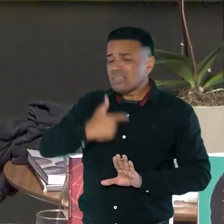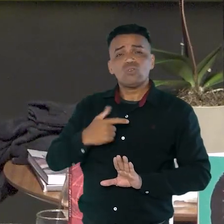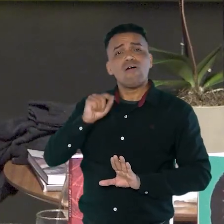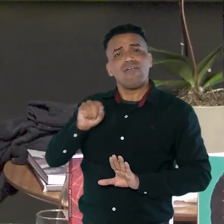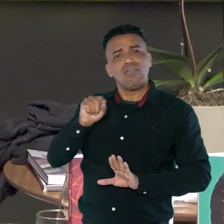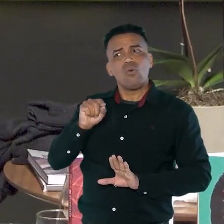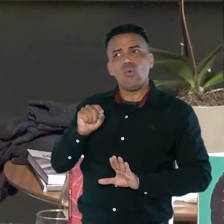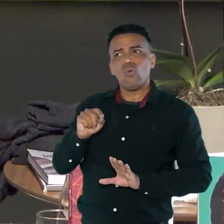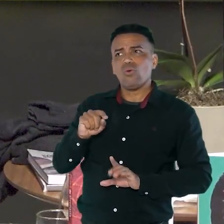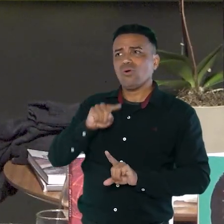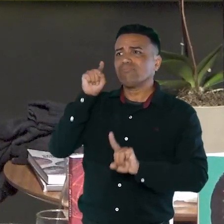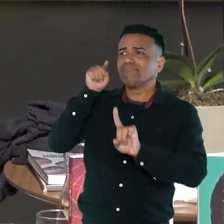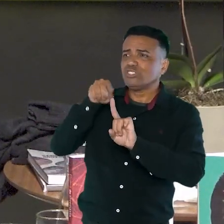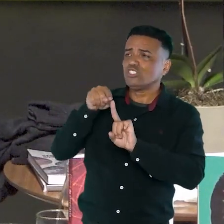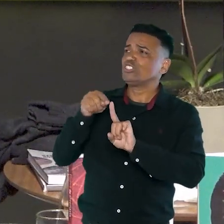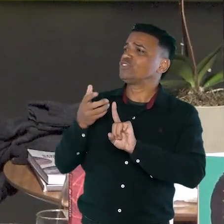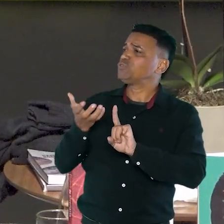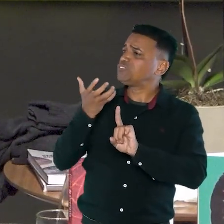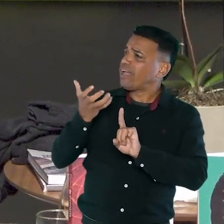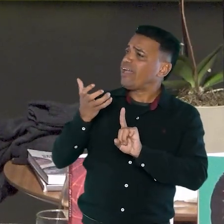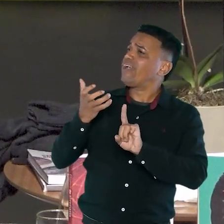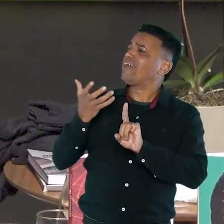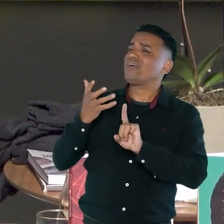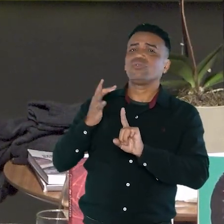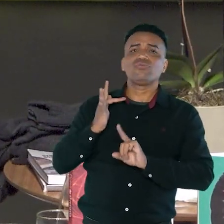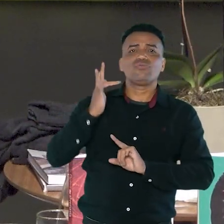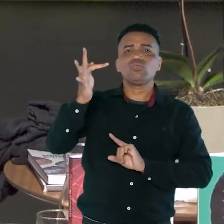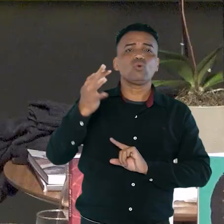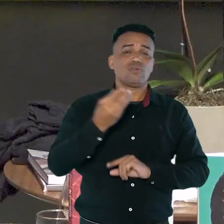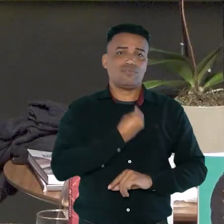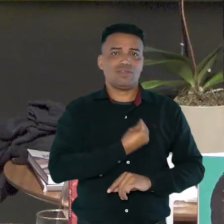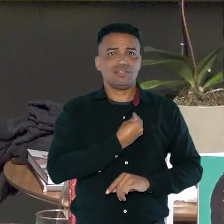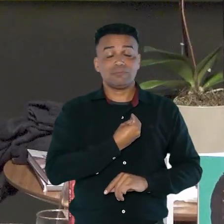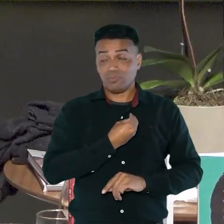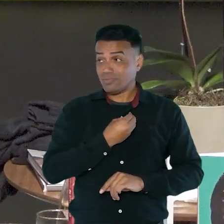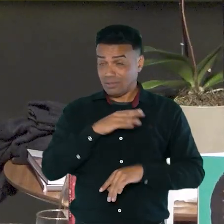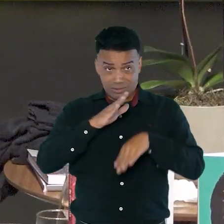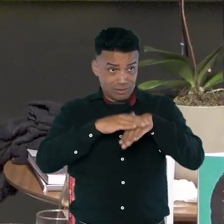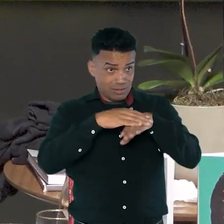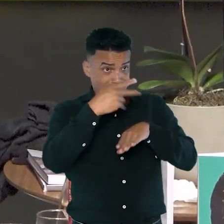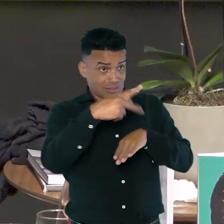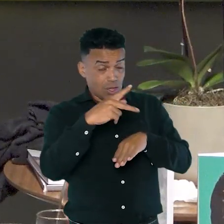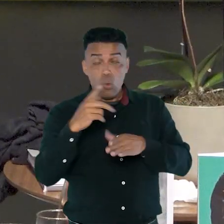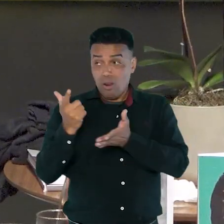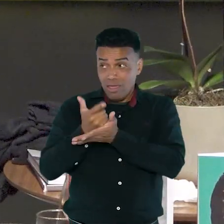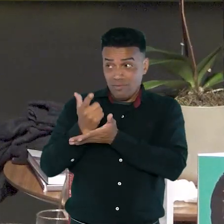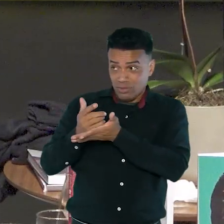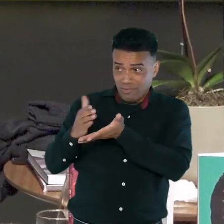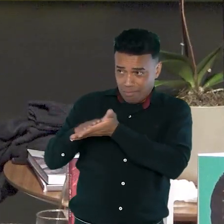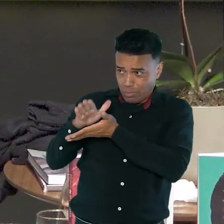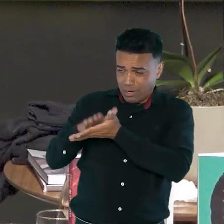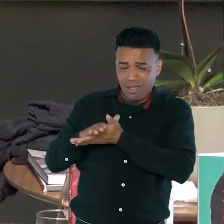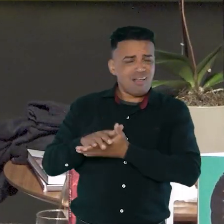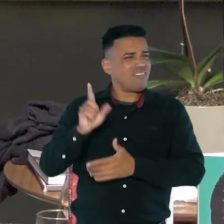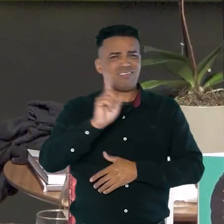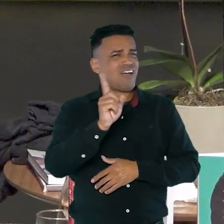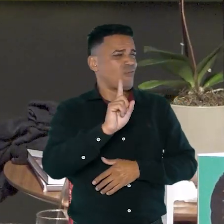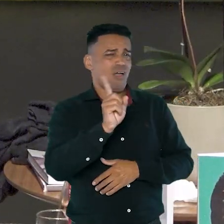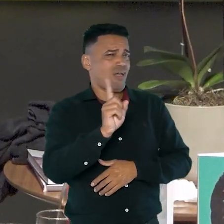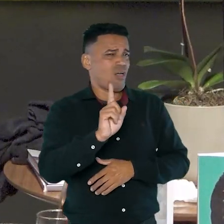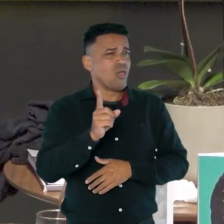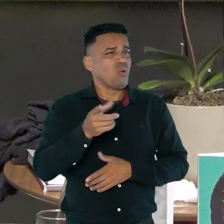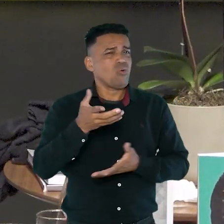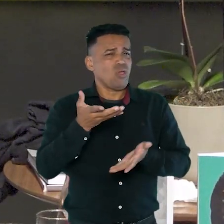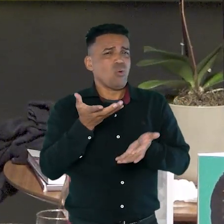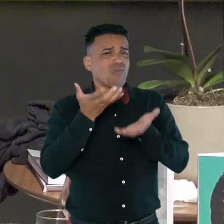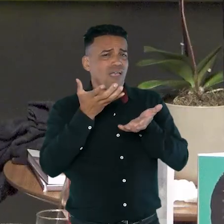eu vejo na vida. Você está falando sobre o seu livro que ainda vai sair, que você vai lançar? Não, já tem um